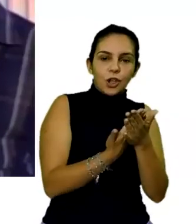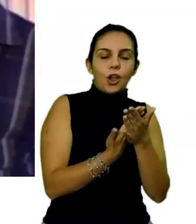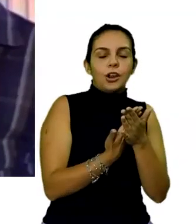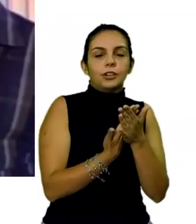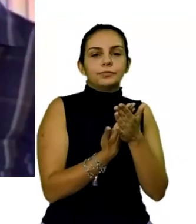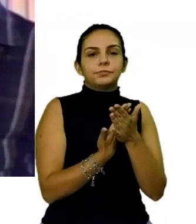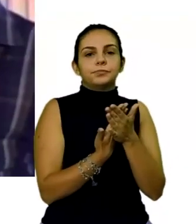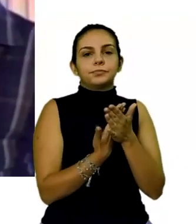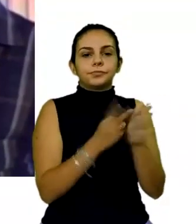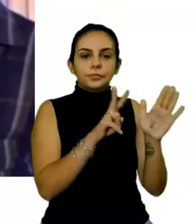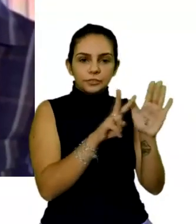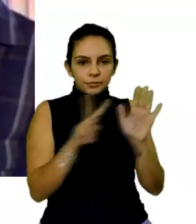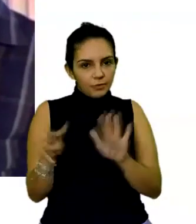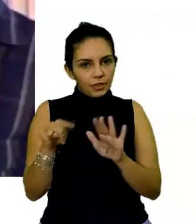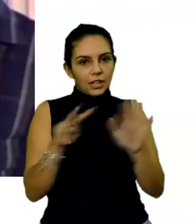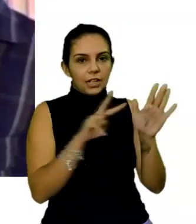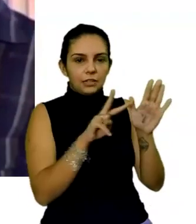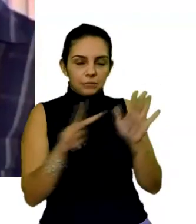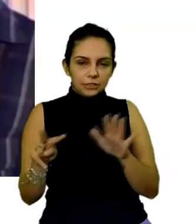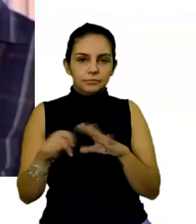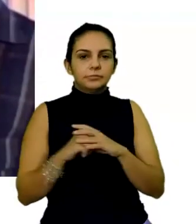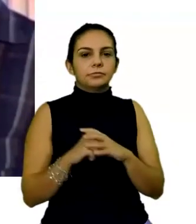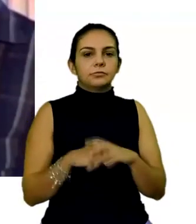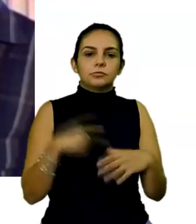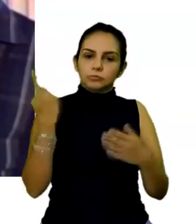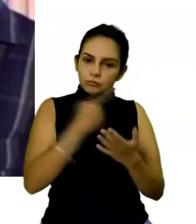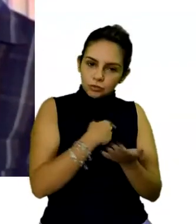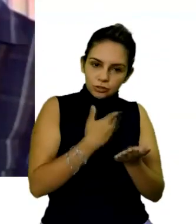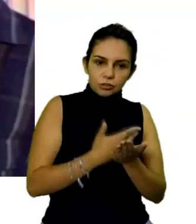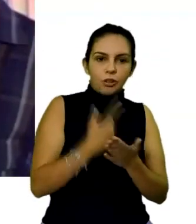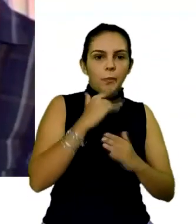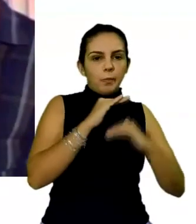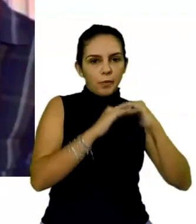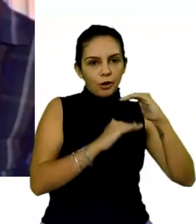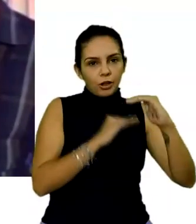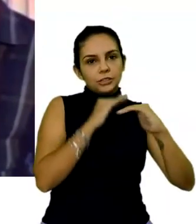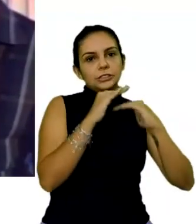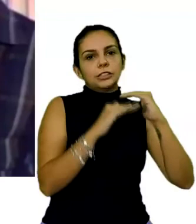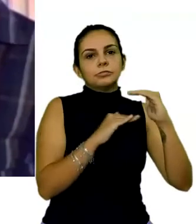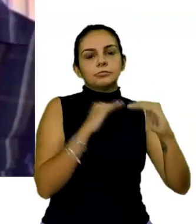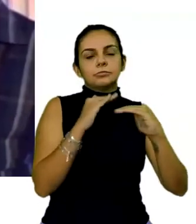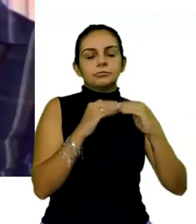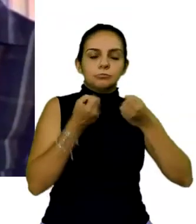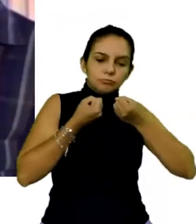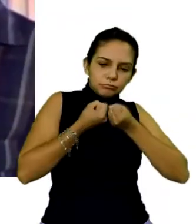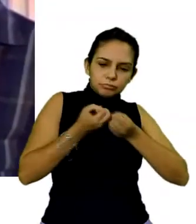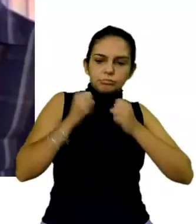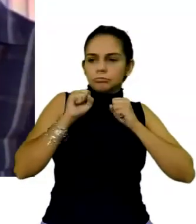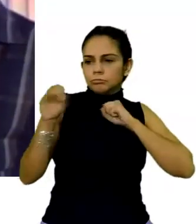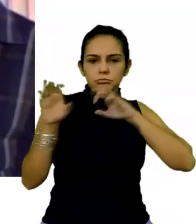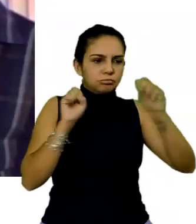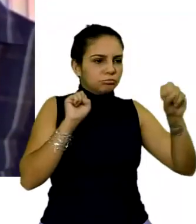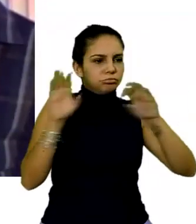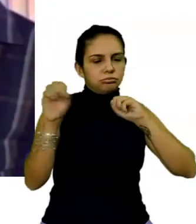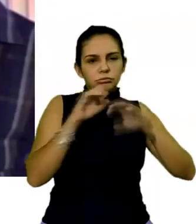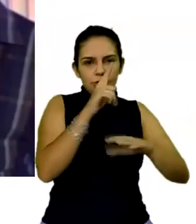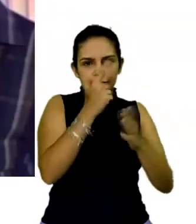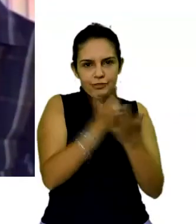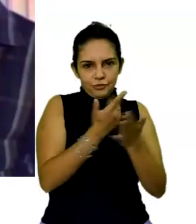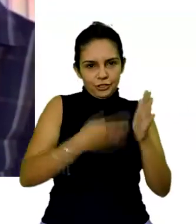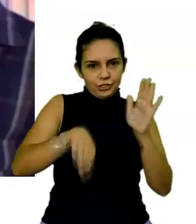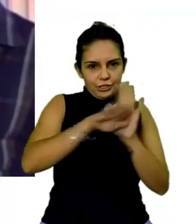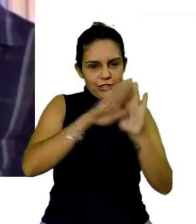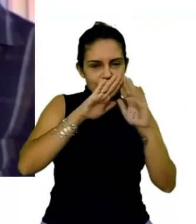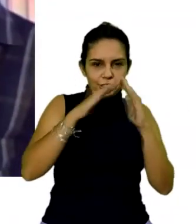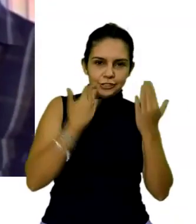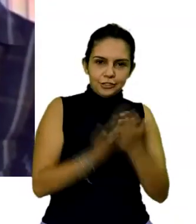partir dessa semana, a partir dessa semana, nós vamos dar início a um processo, uma operação de distribuição. Esses livros vão chegar